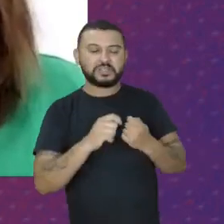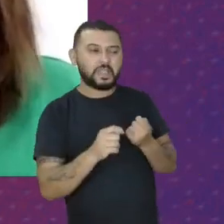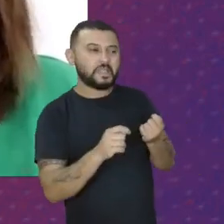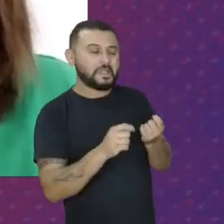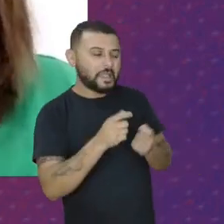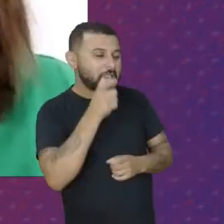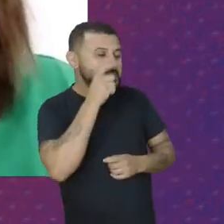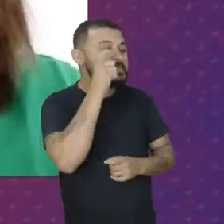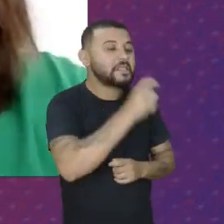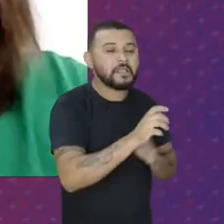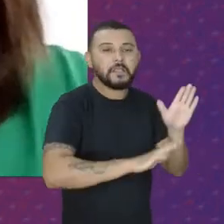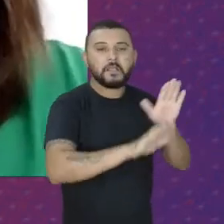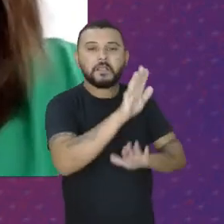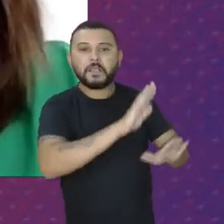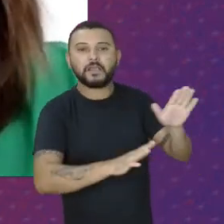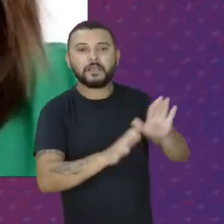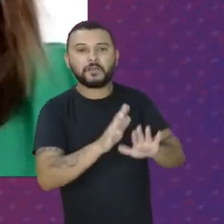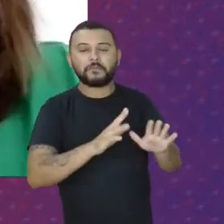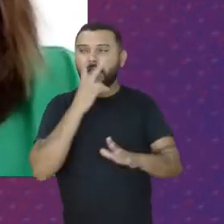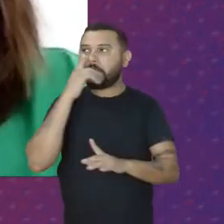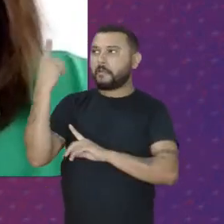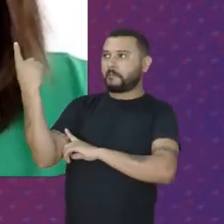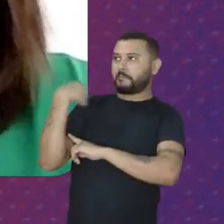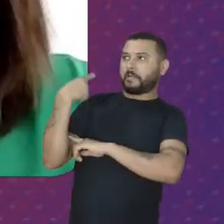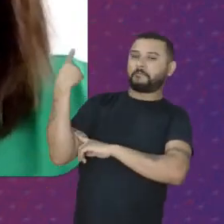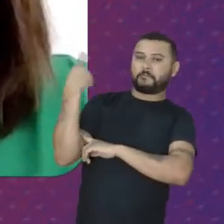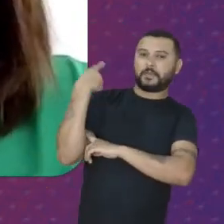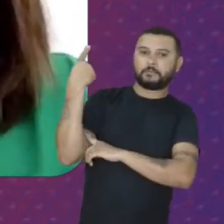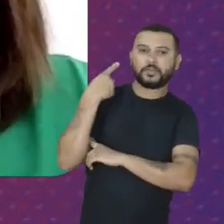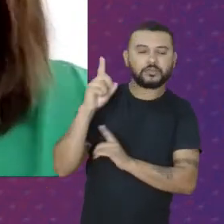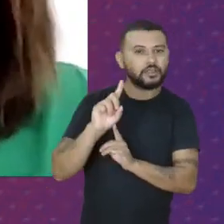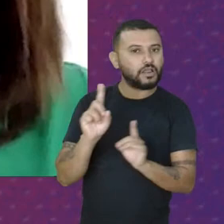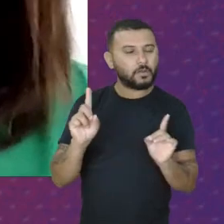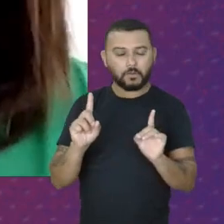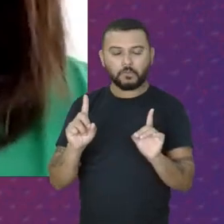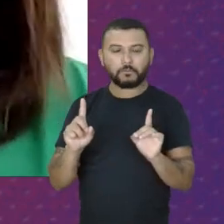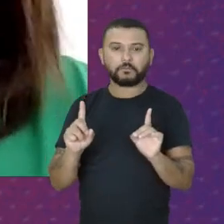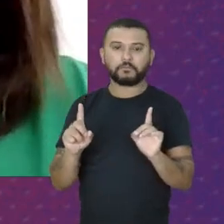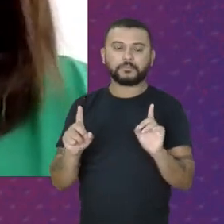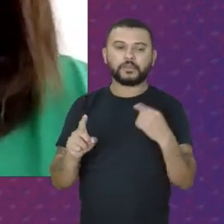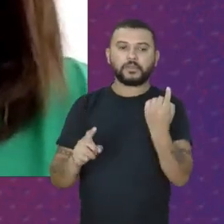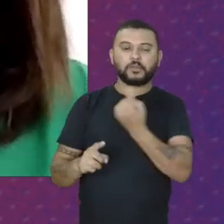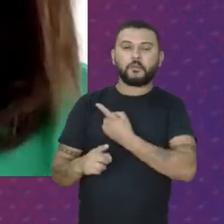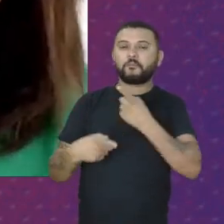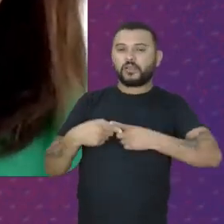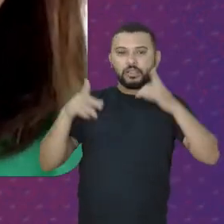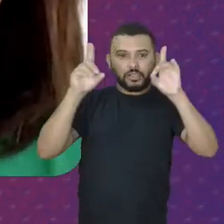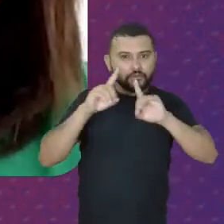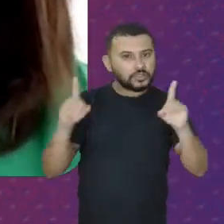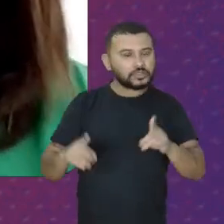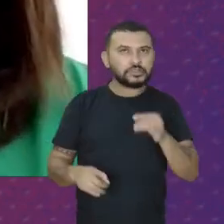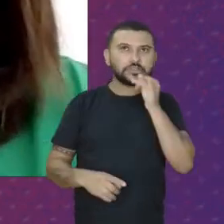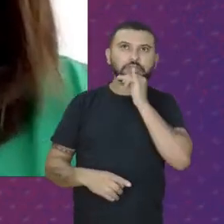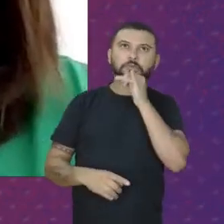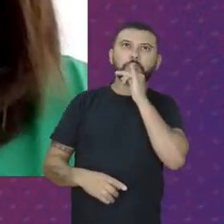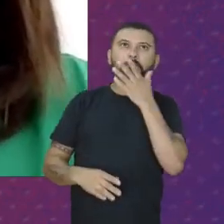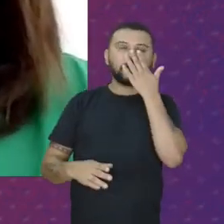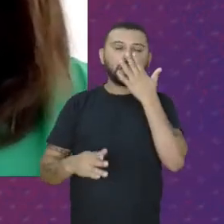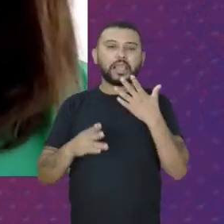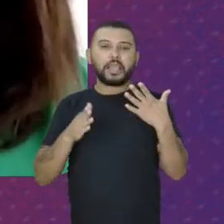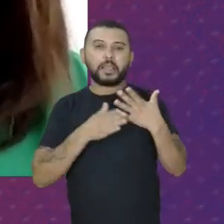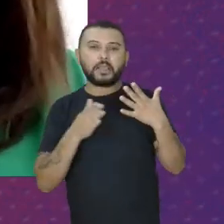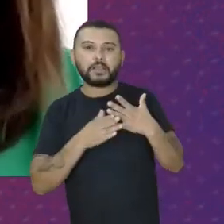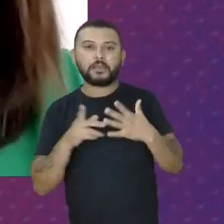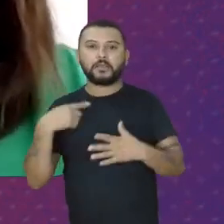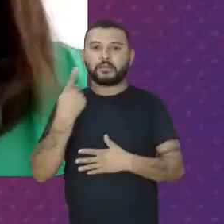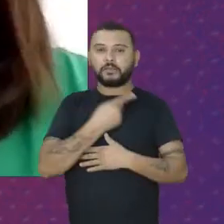precisamos sermos comandadas, né? Seja do ponto de vista sexual, seja do ponto de vista do